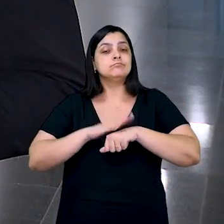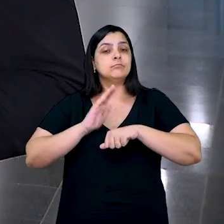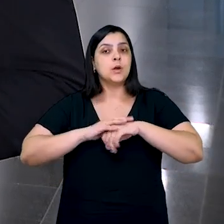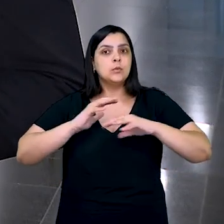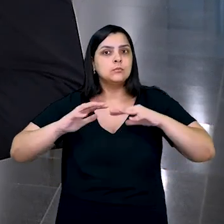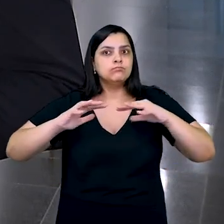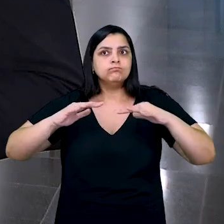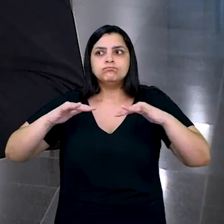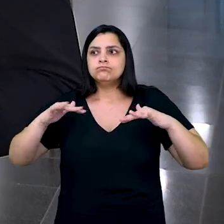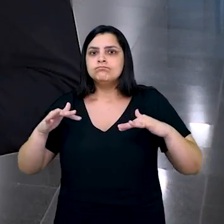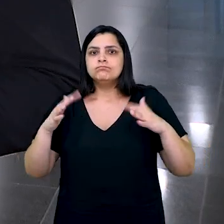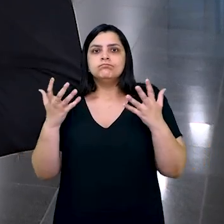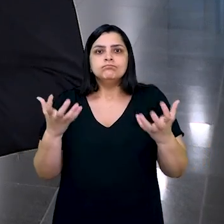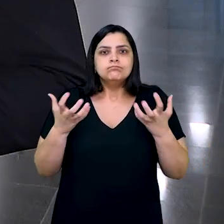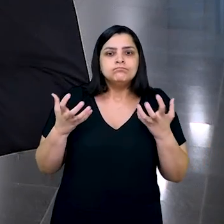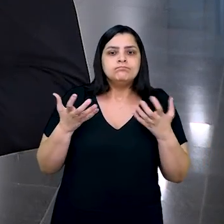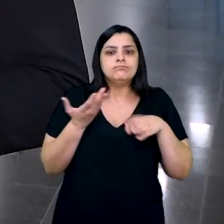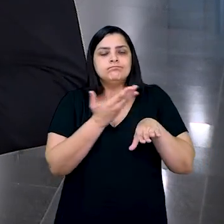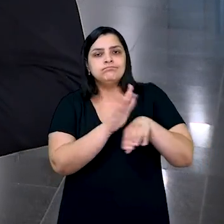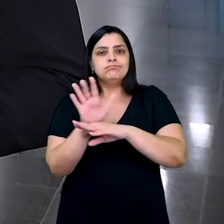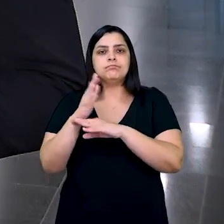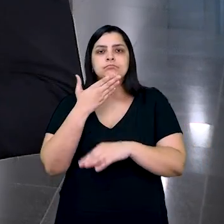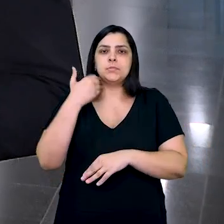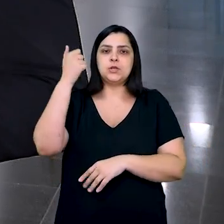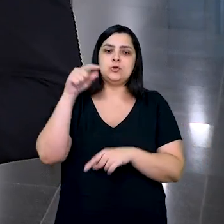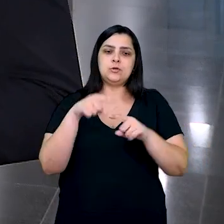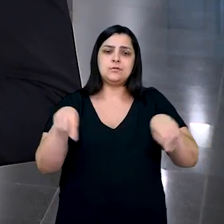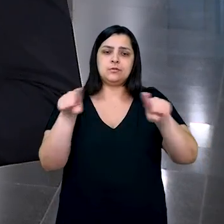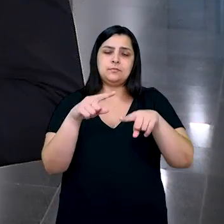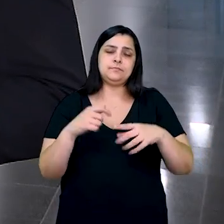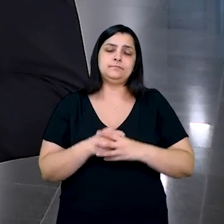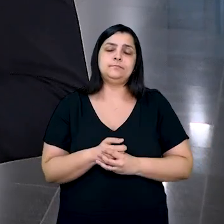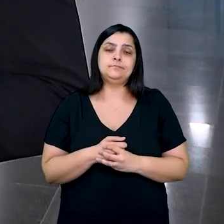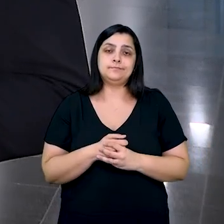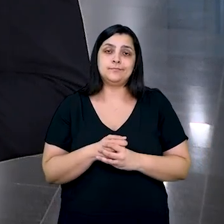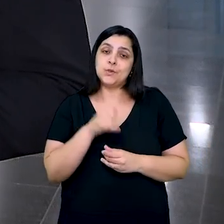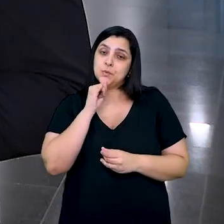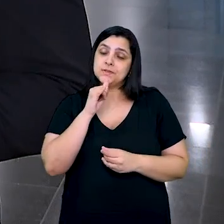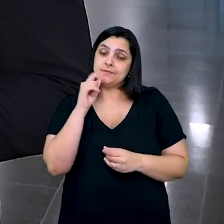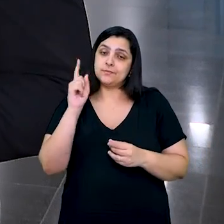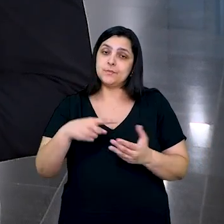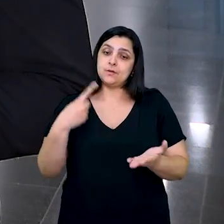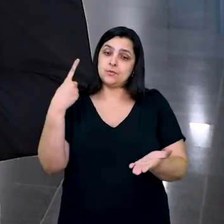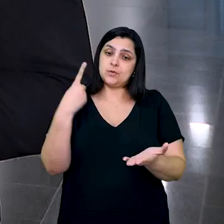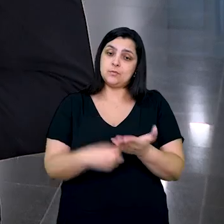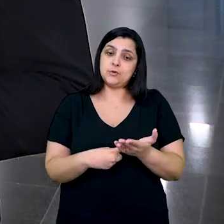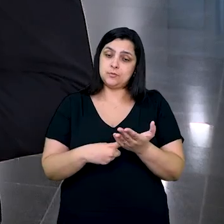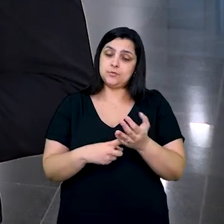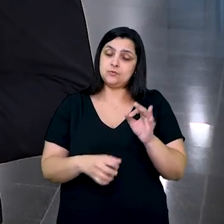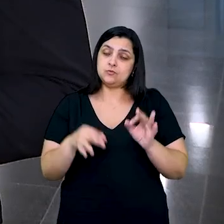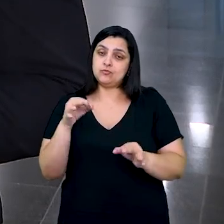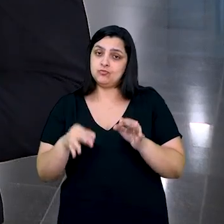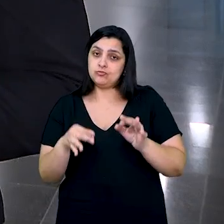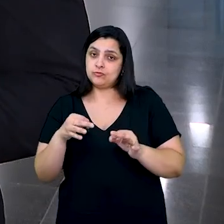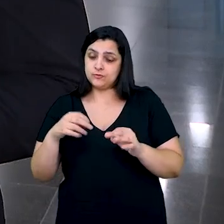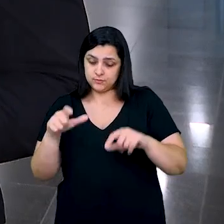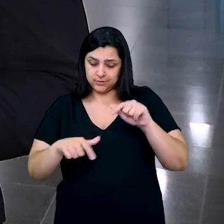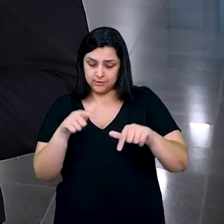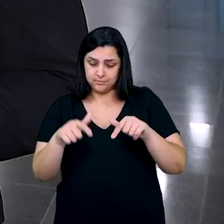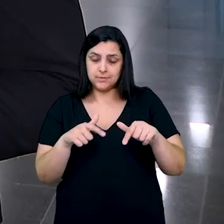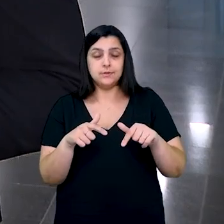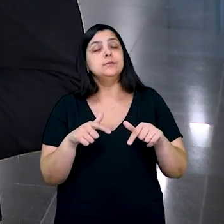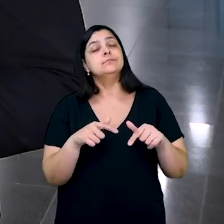se mobiliza e contribui para mudar essa realidade. Um exemplo disso é o compromisso do